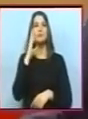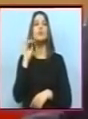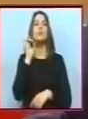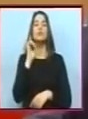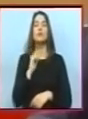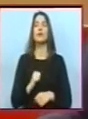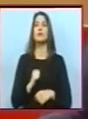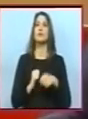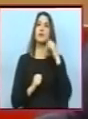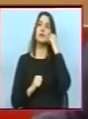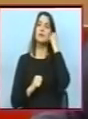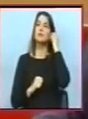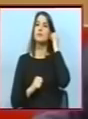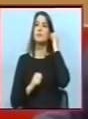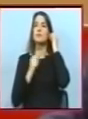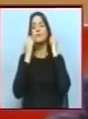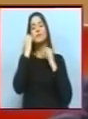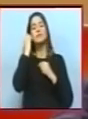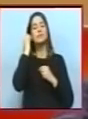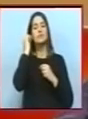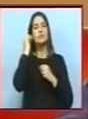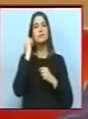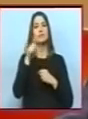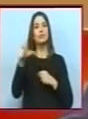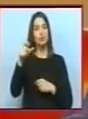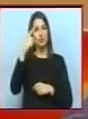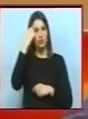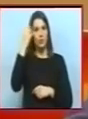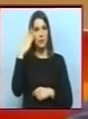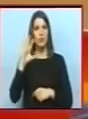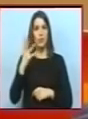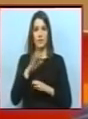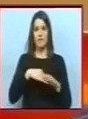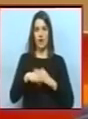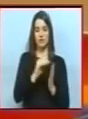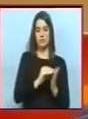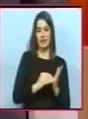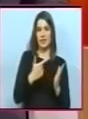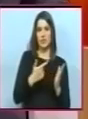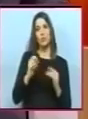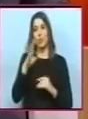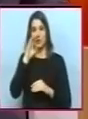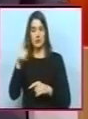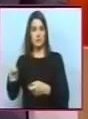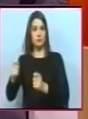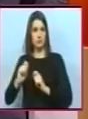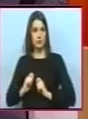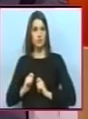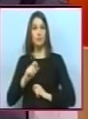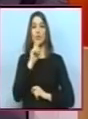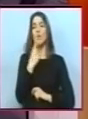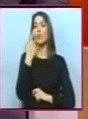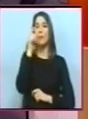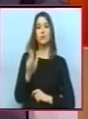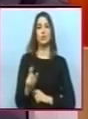pessoas percebessem que, não só quando fazem um testamento, mas quando são herdeiras, quando fazem um testamento podem instituir uma pessoa que